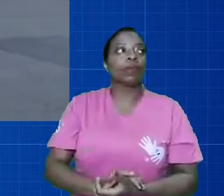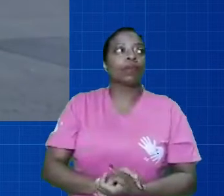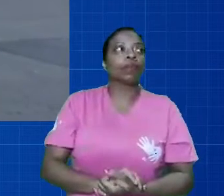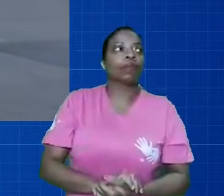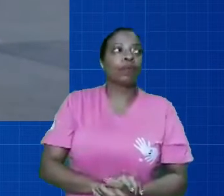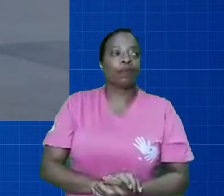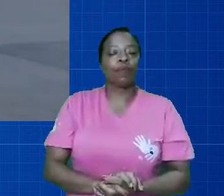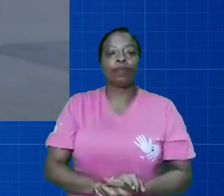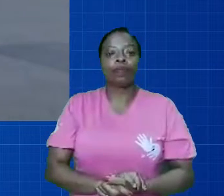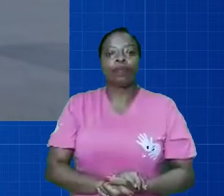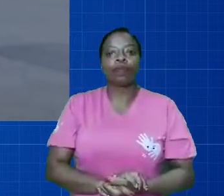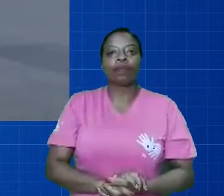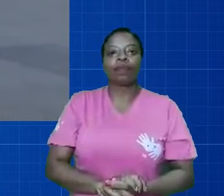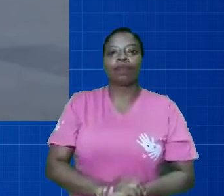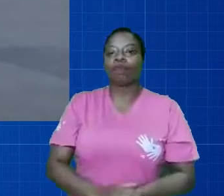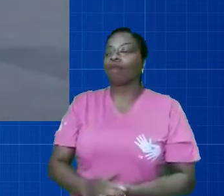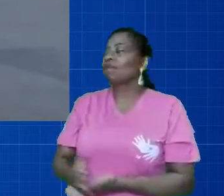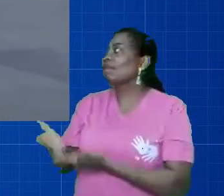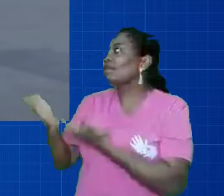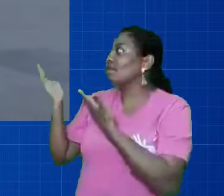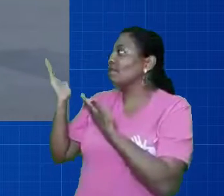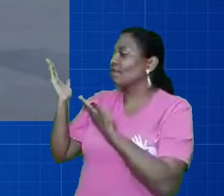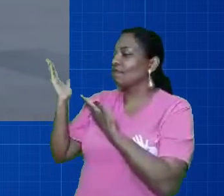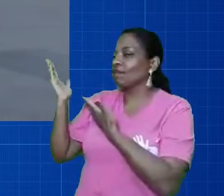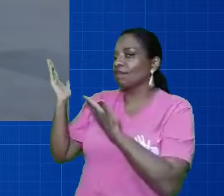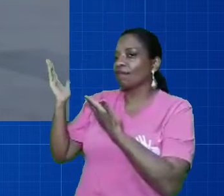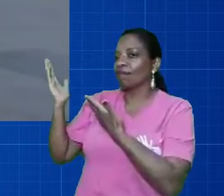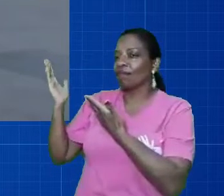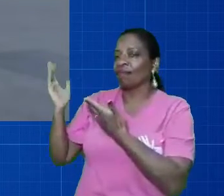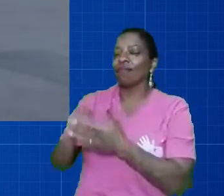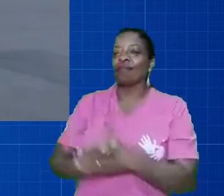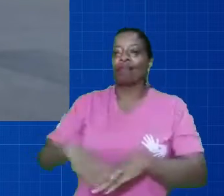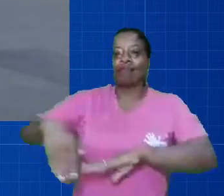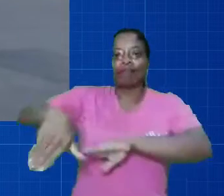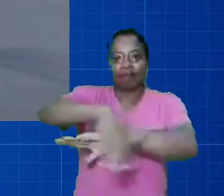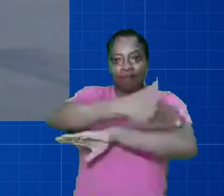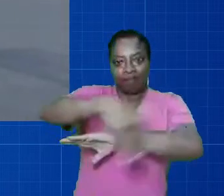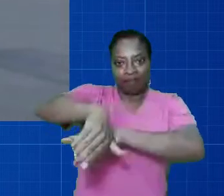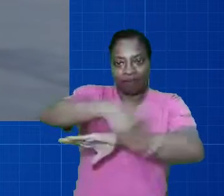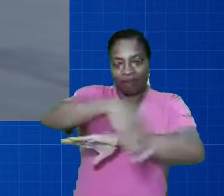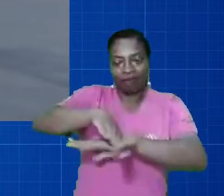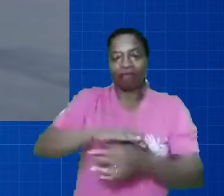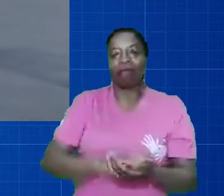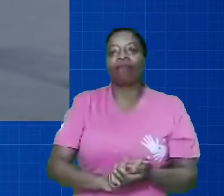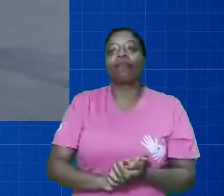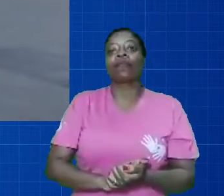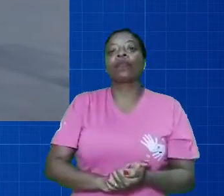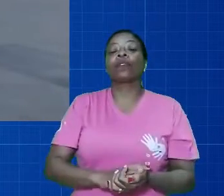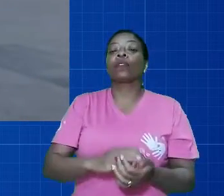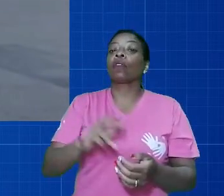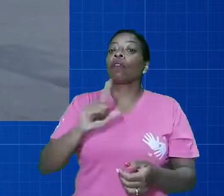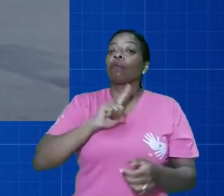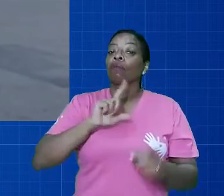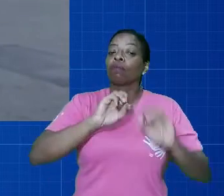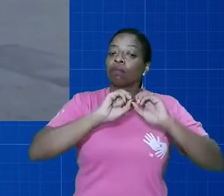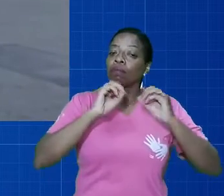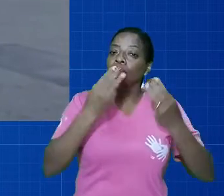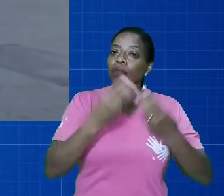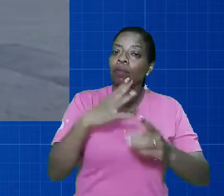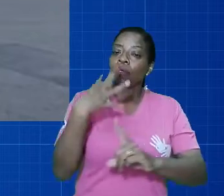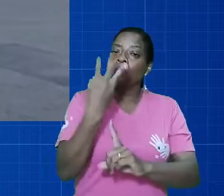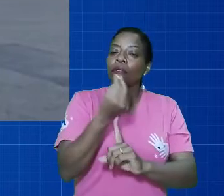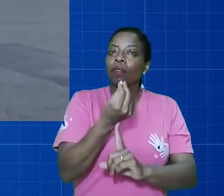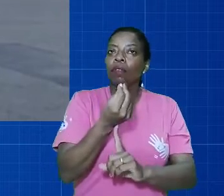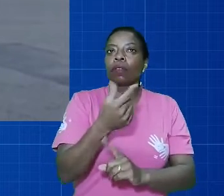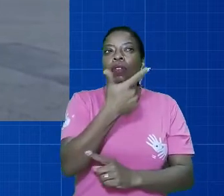Aqui nesse endereço, na esquina da rua Major Cesino, a oficina de arte passa a funcionar a partir de